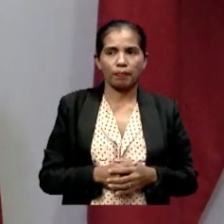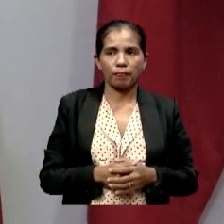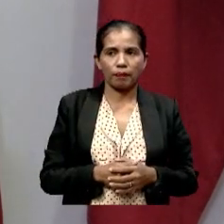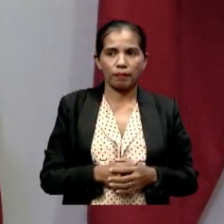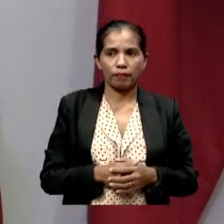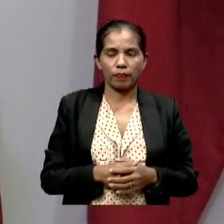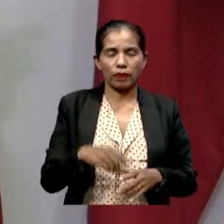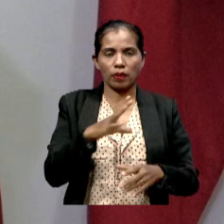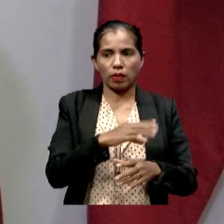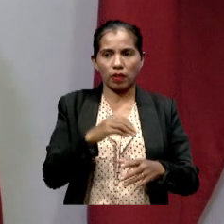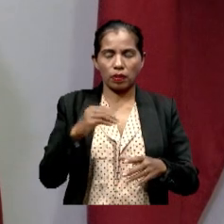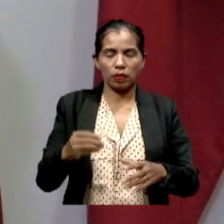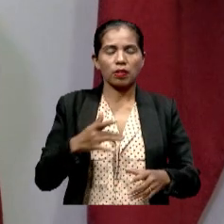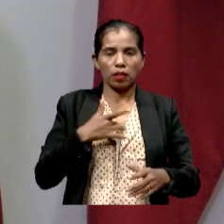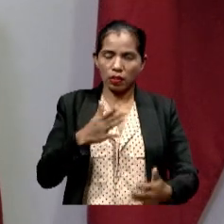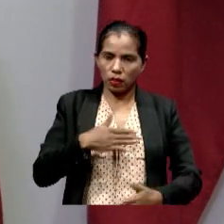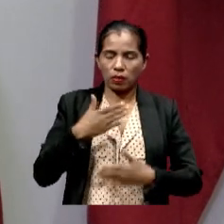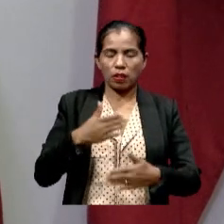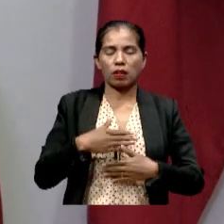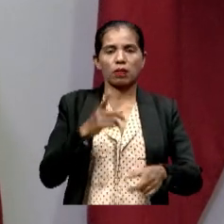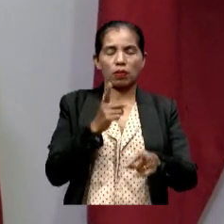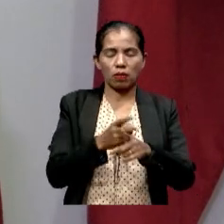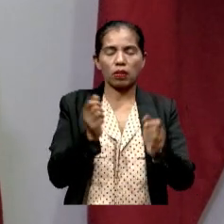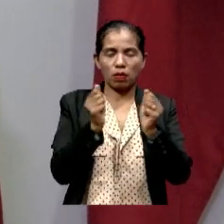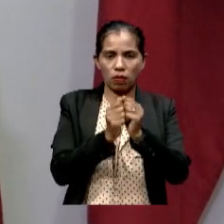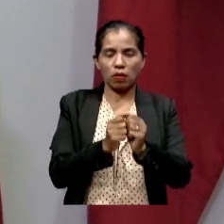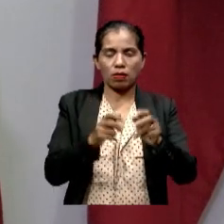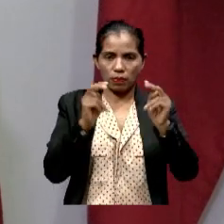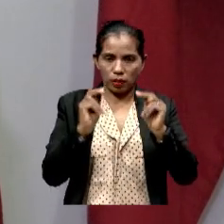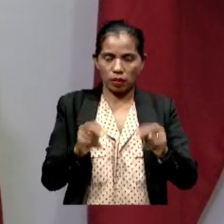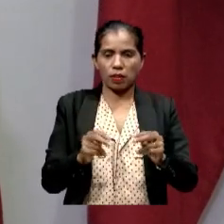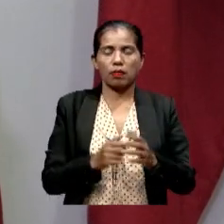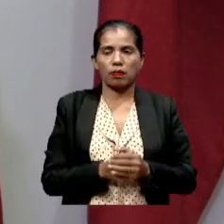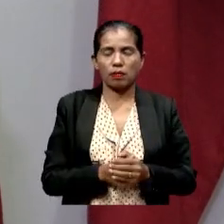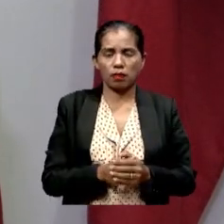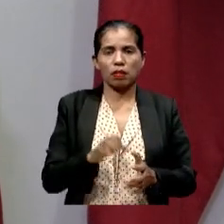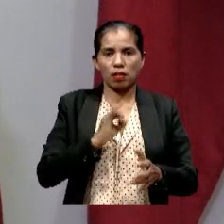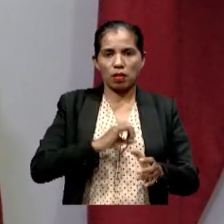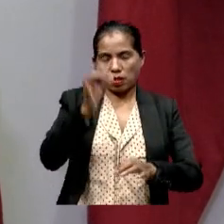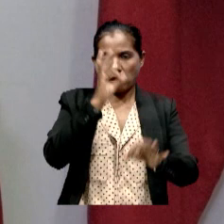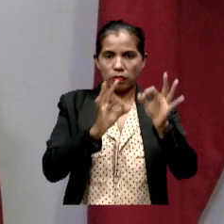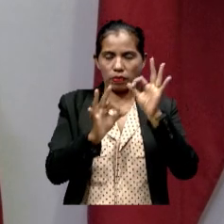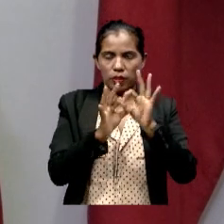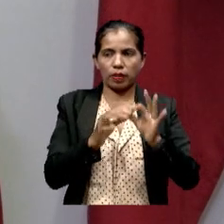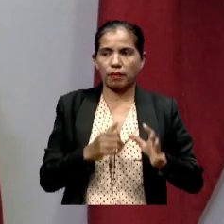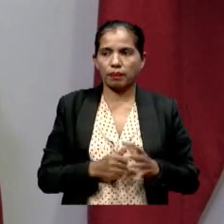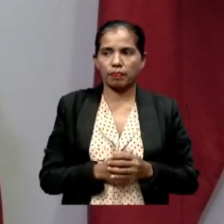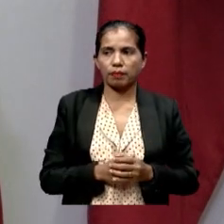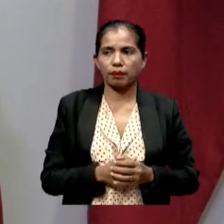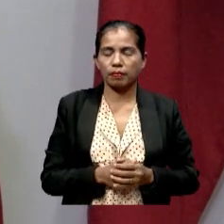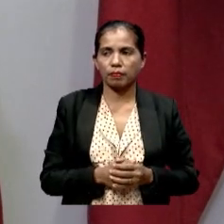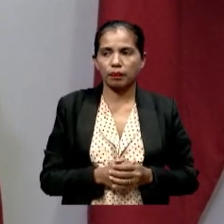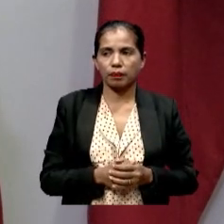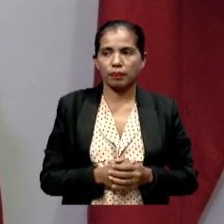que nos entusiasmo nós, a iniciativa, né? Portanto, ao ver que o